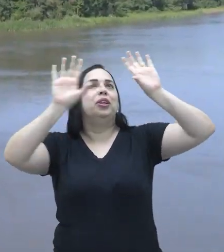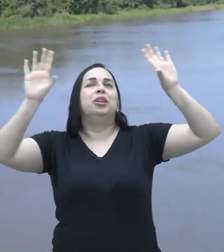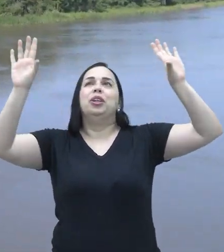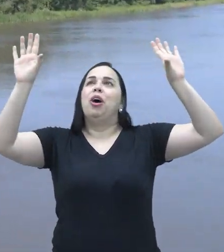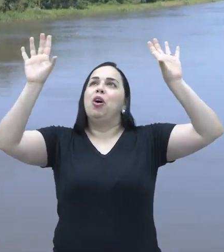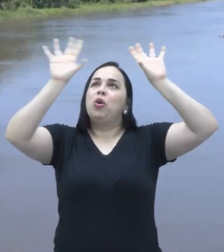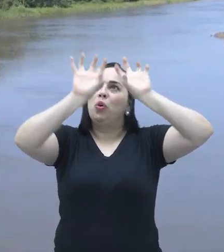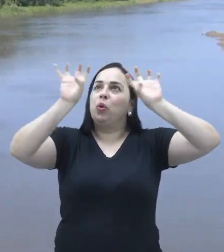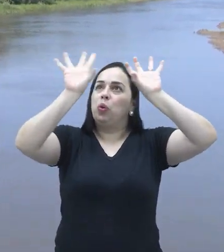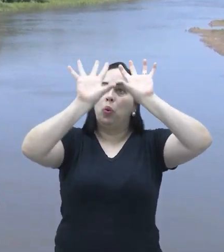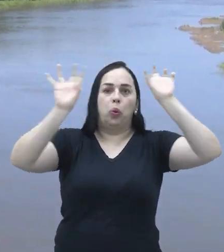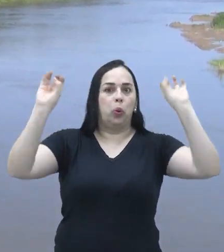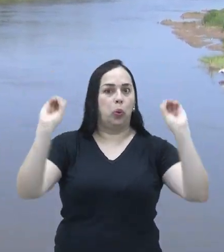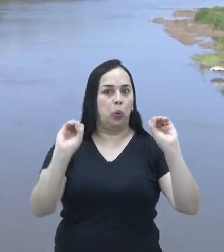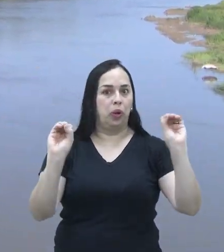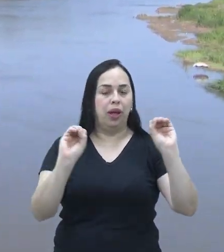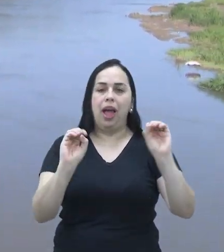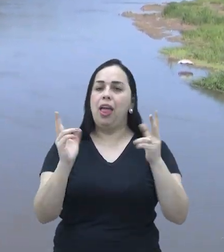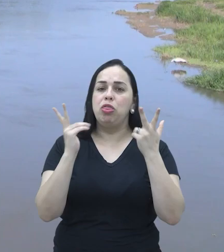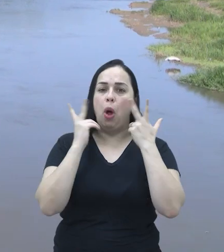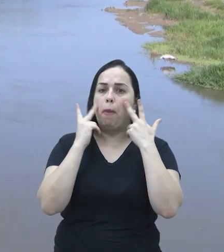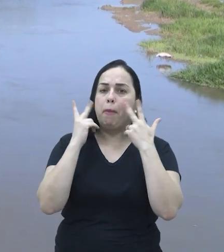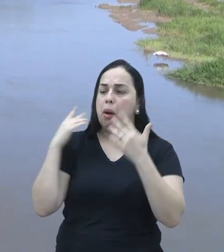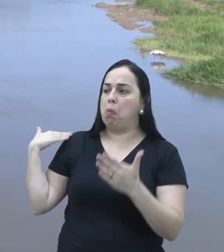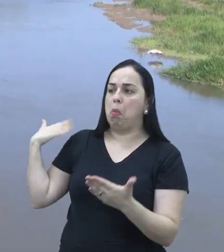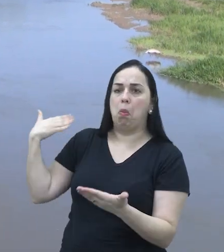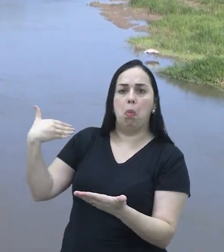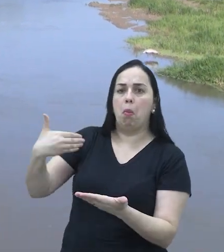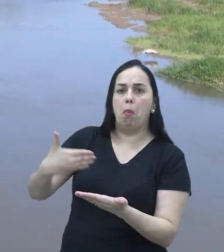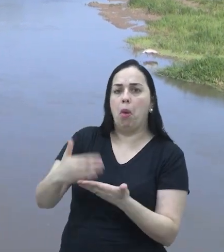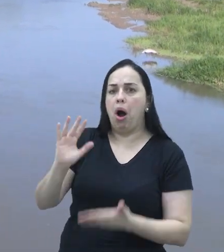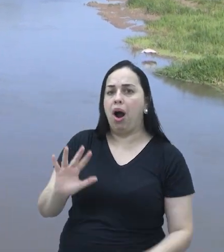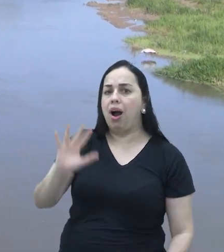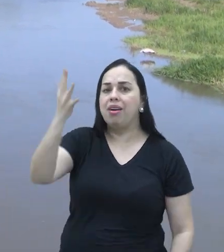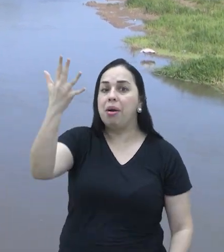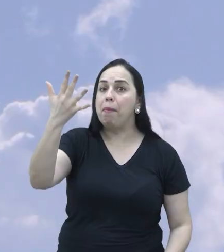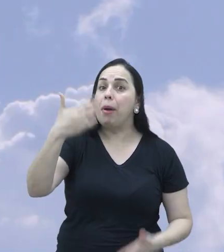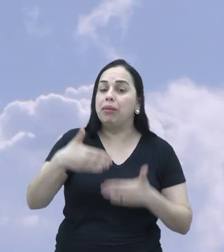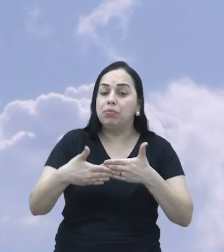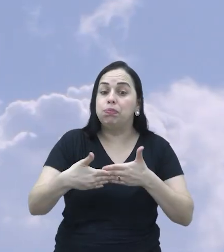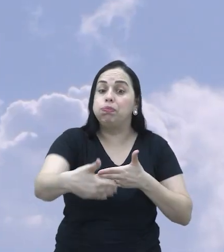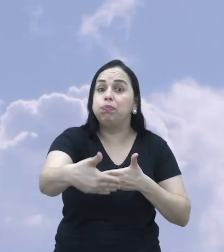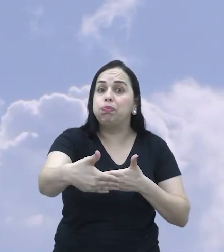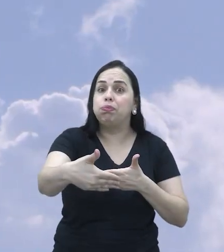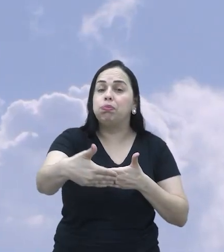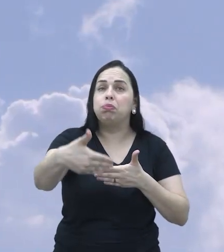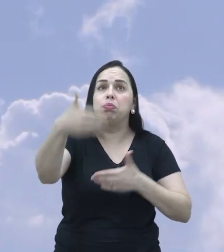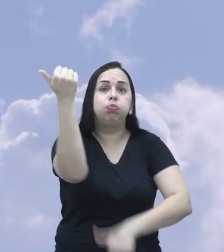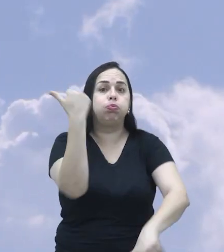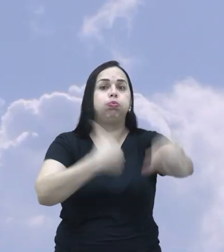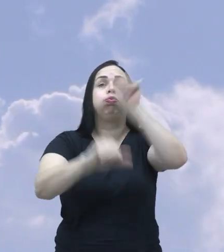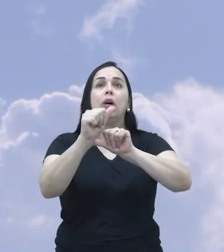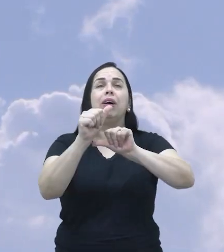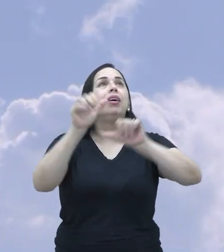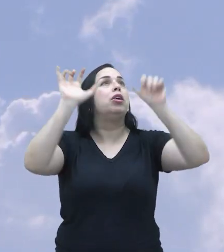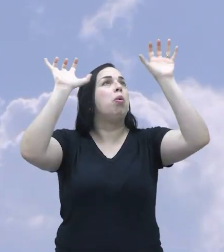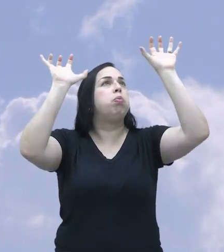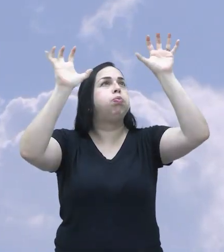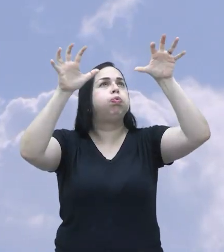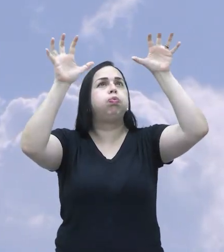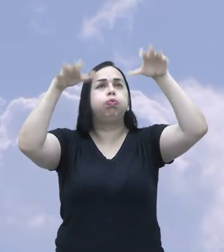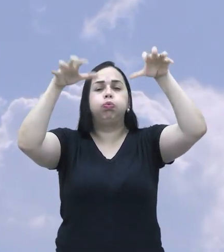céu aberto com poucas nuvens tem sido um cenário comum nos últimos meses por aqui. Mas em breve, a possibilidade